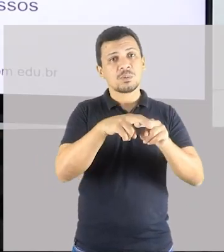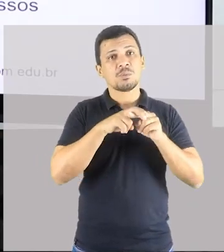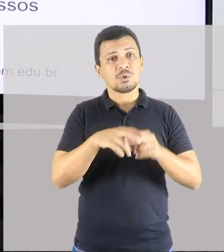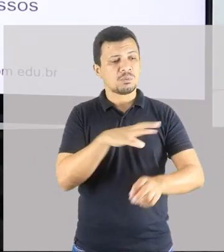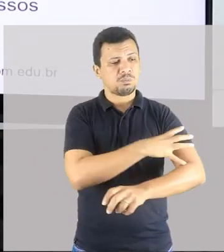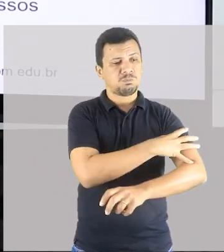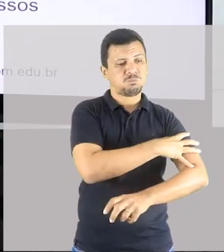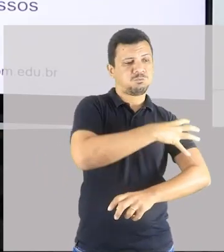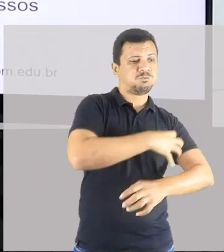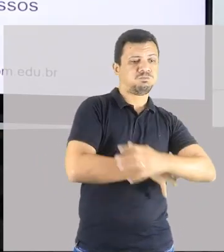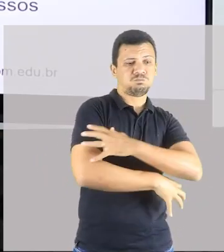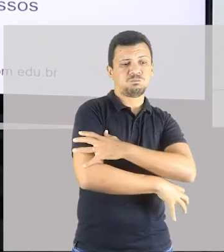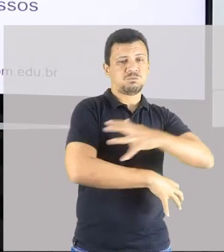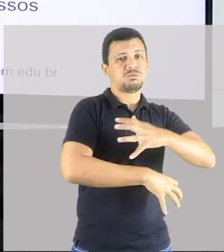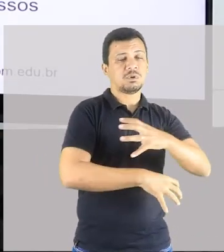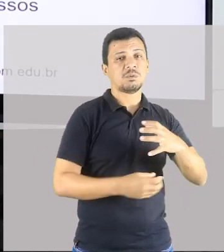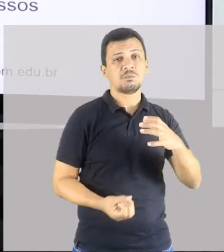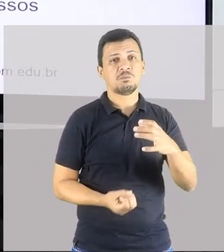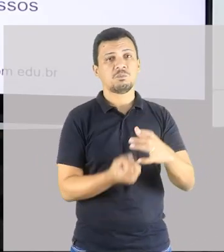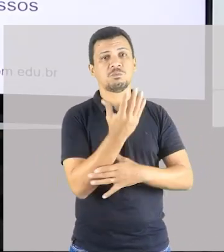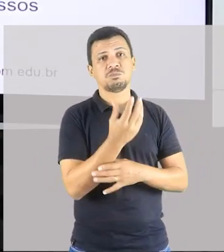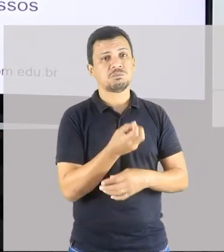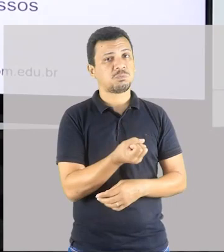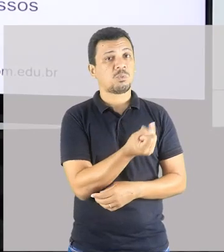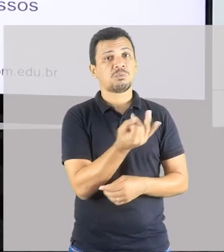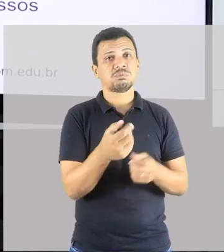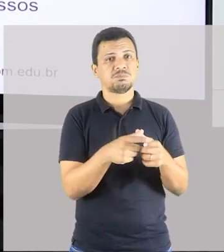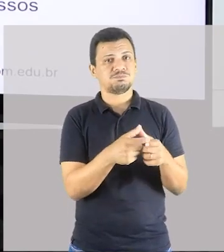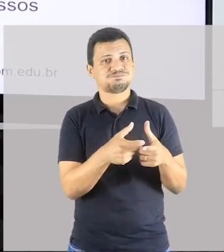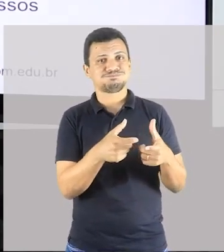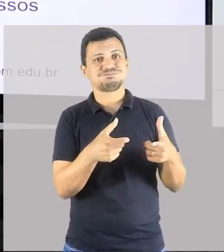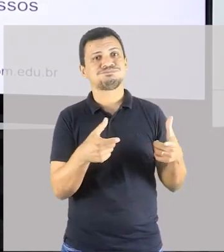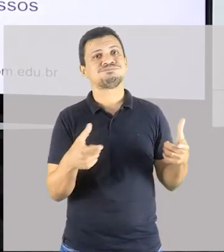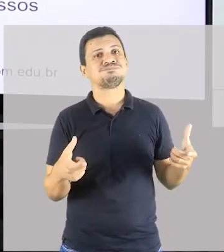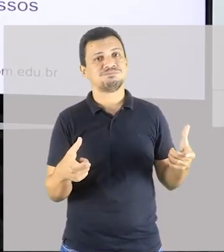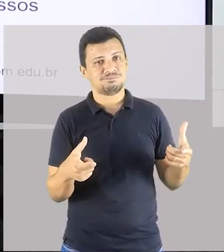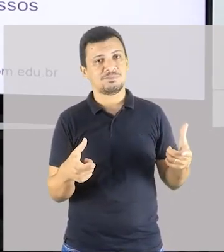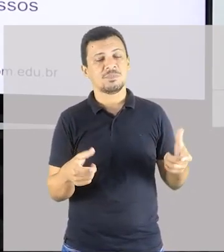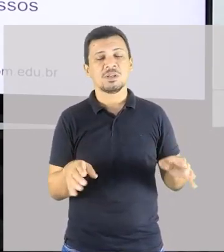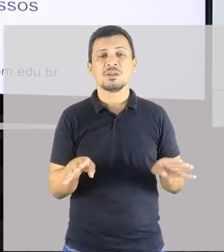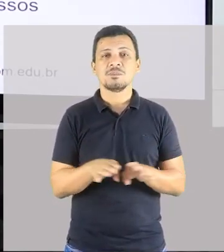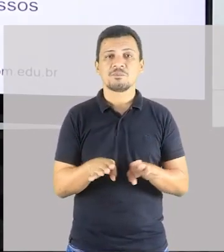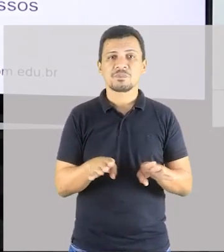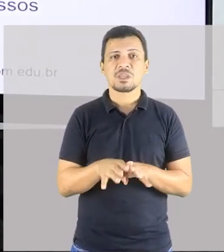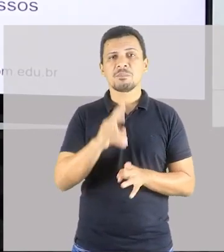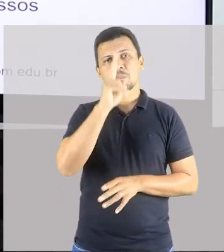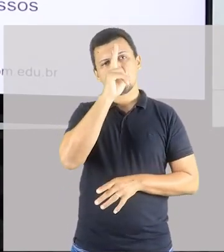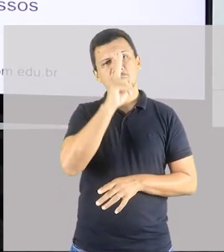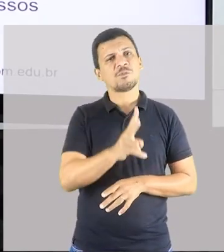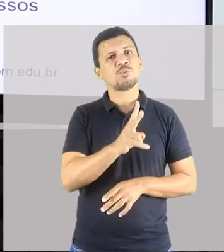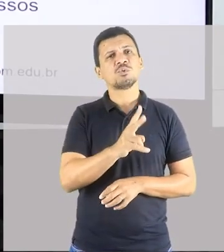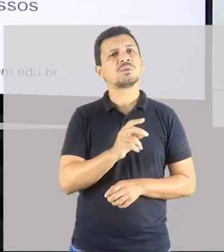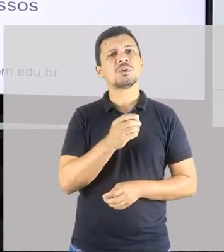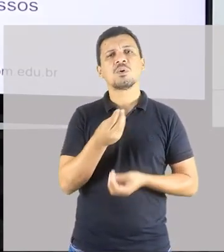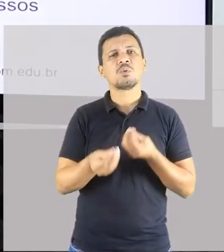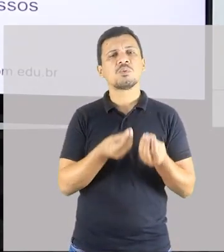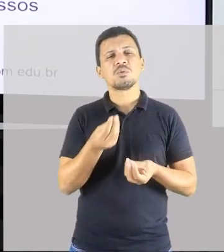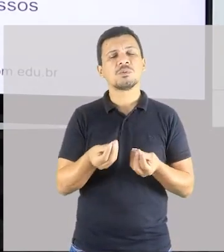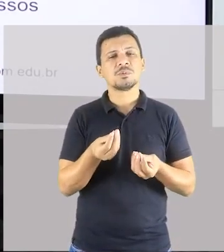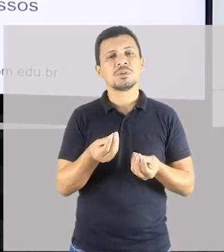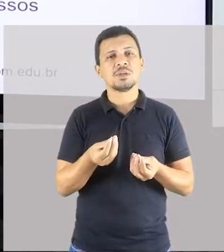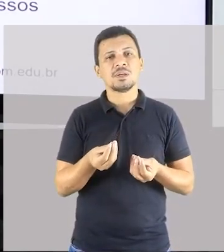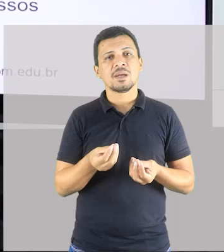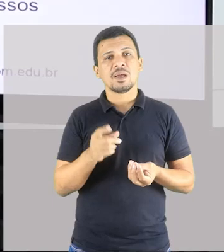muscular, porque ele tem mais produção de testosterona. Ele vai ter mais resistência, quando a gente fala de resistência, está falando